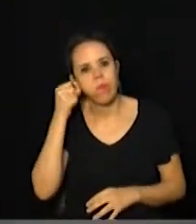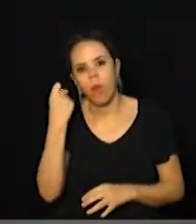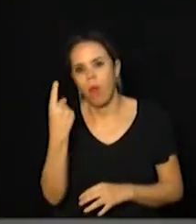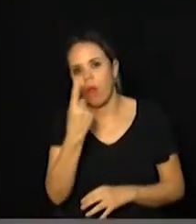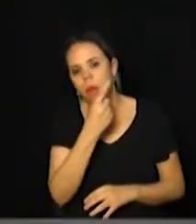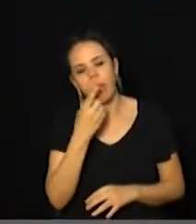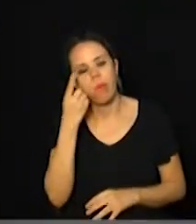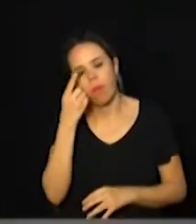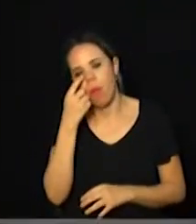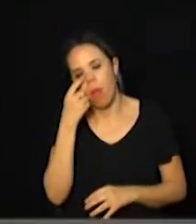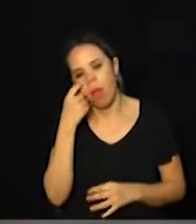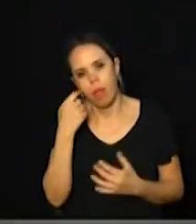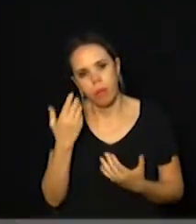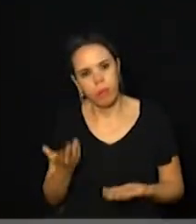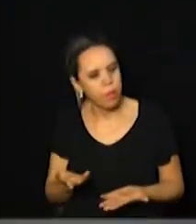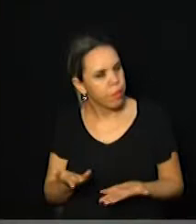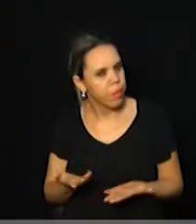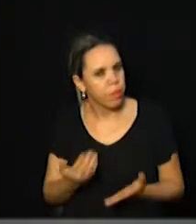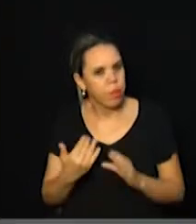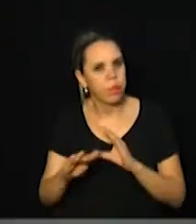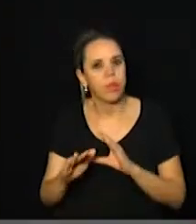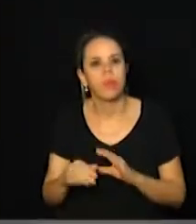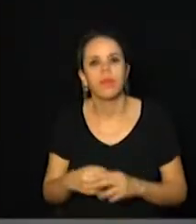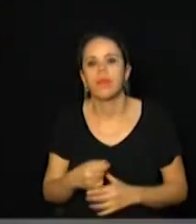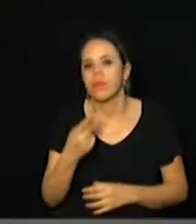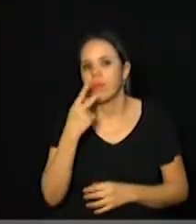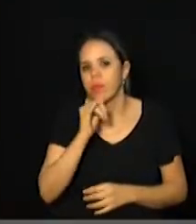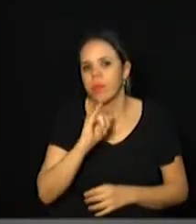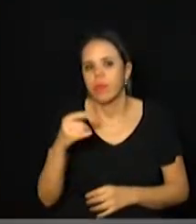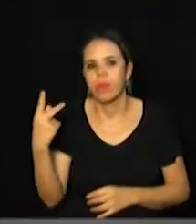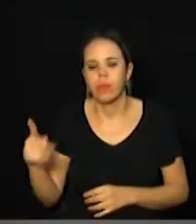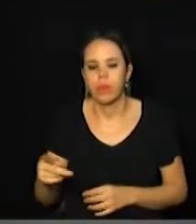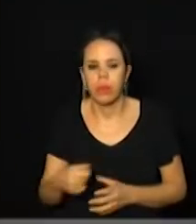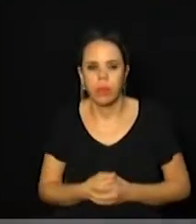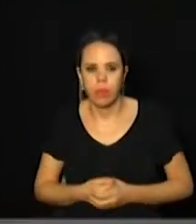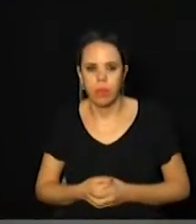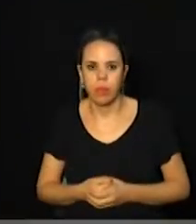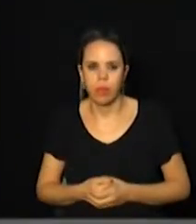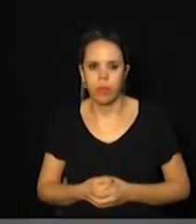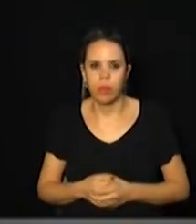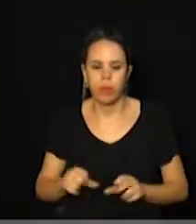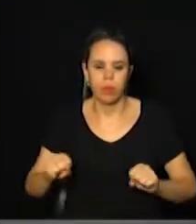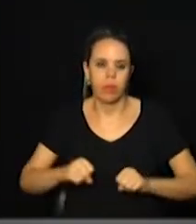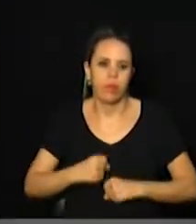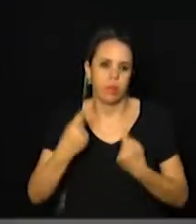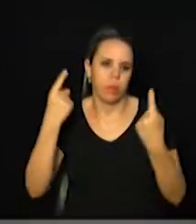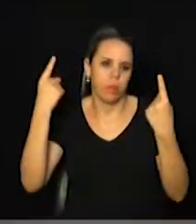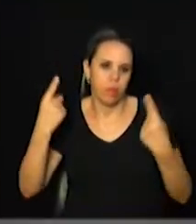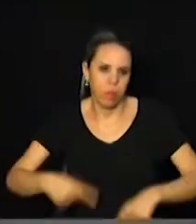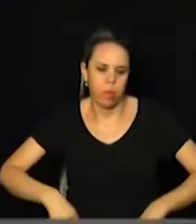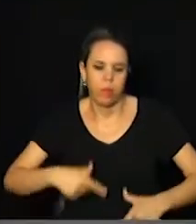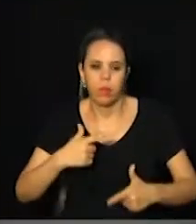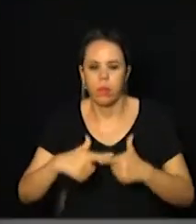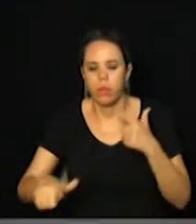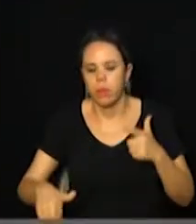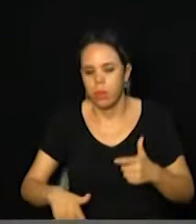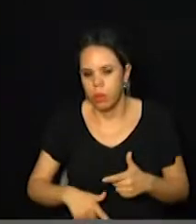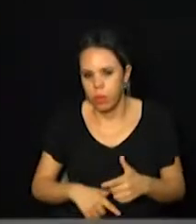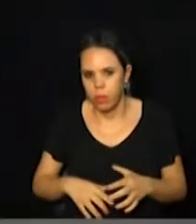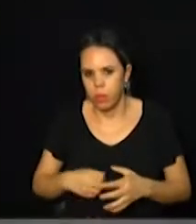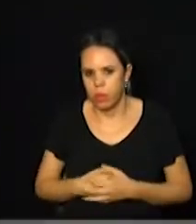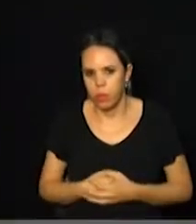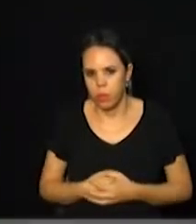deputado o e mande lá falando para ele que que repudiando se isso tudo isso aí